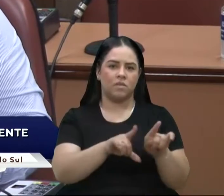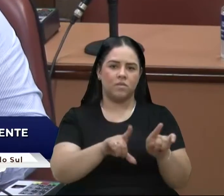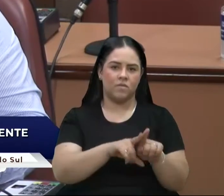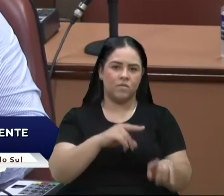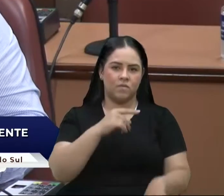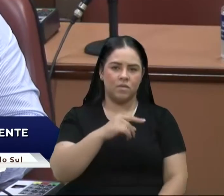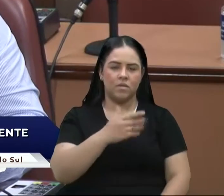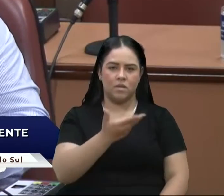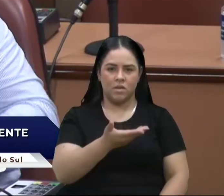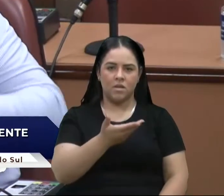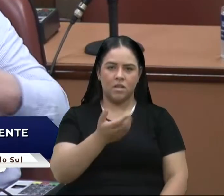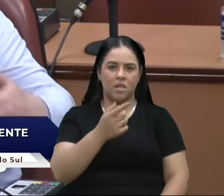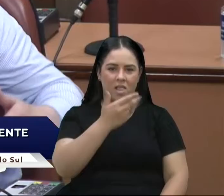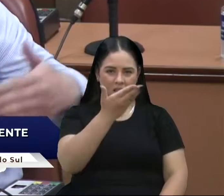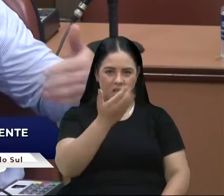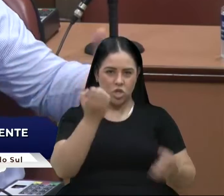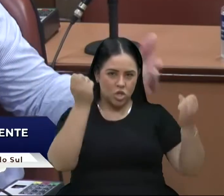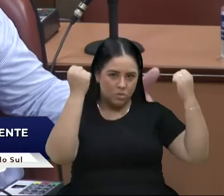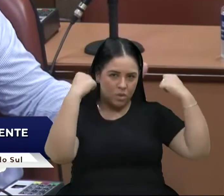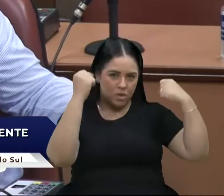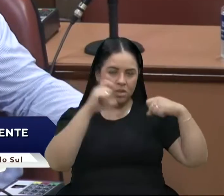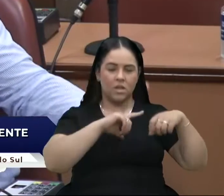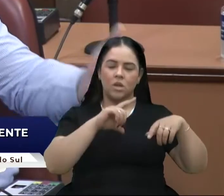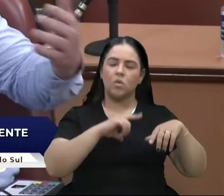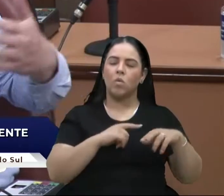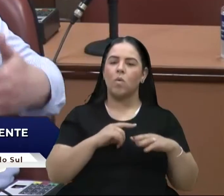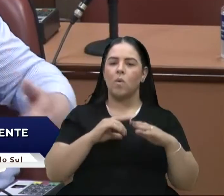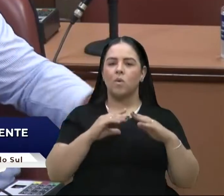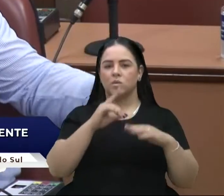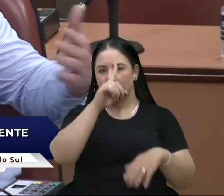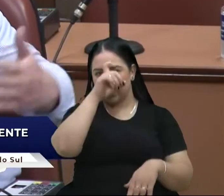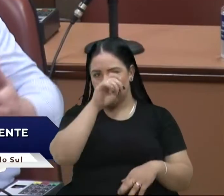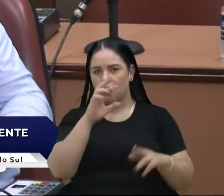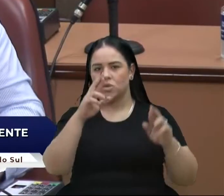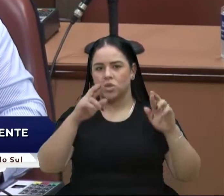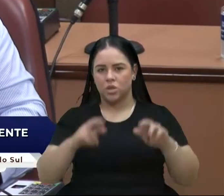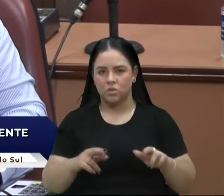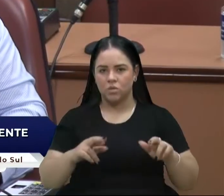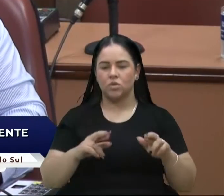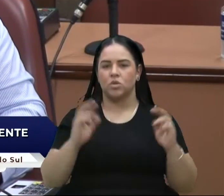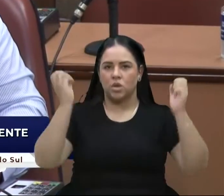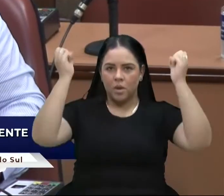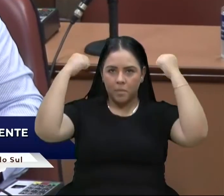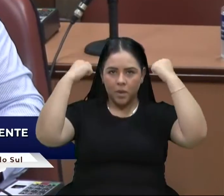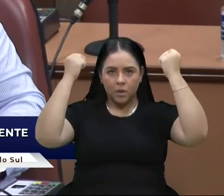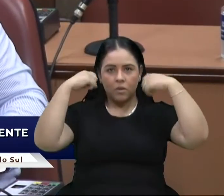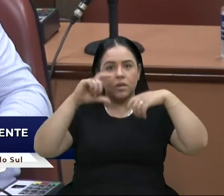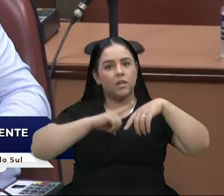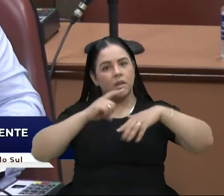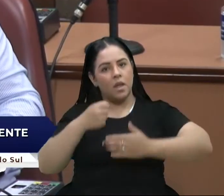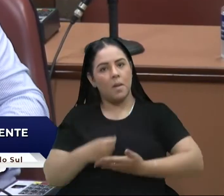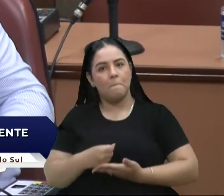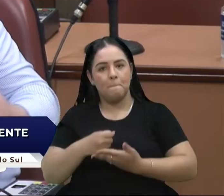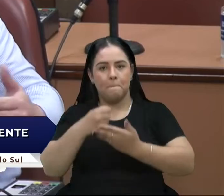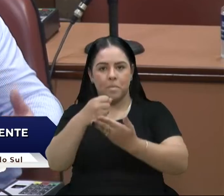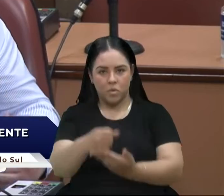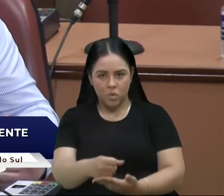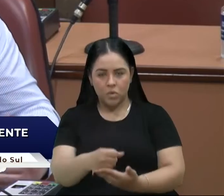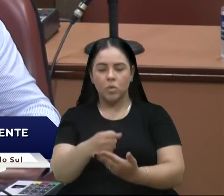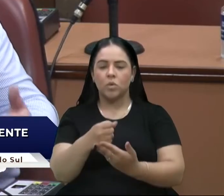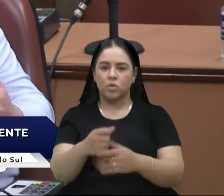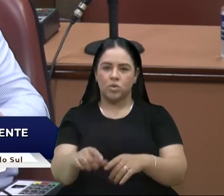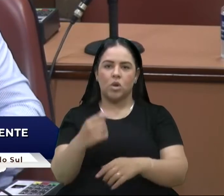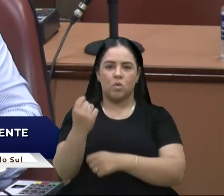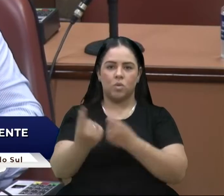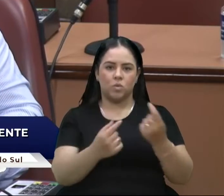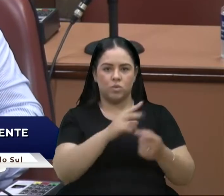Mário, em Chapecó, e vemos lá o Hospital Regional de Chapecó, que é mantido também por outros municípios. Né, eu acho que o próximo passo